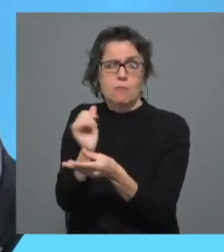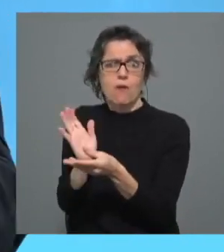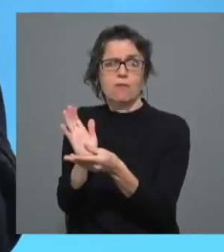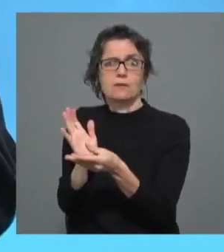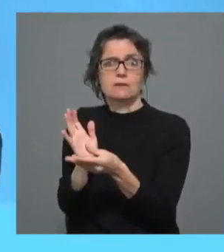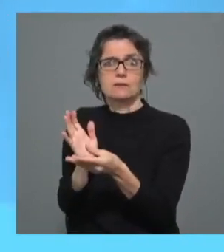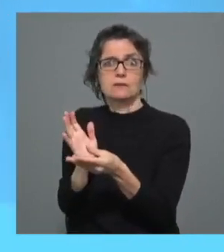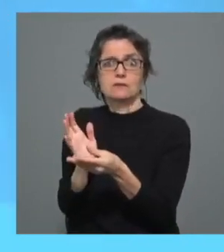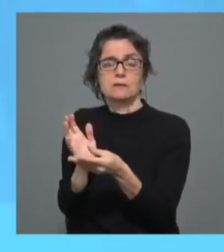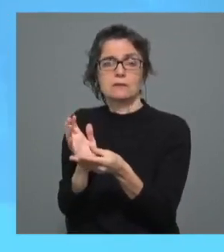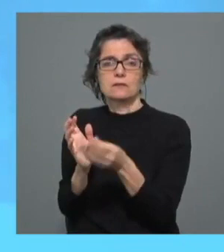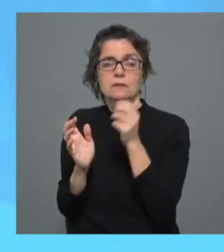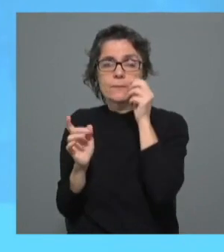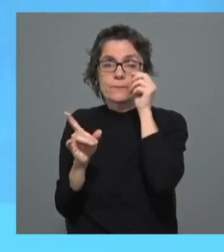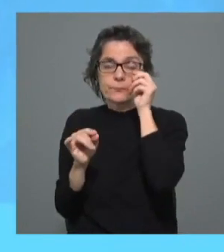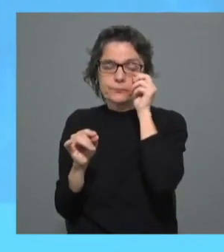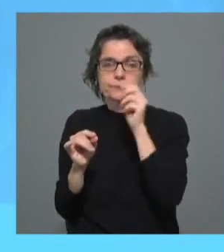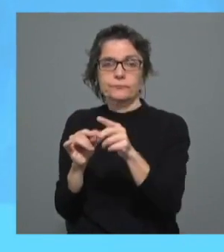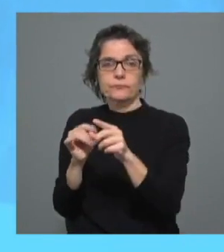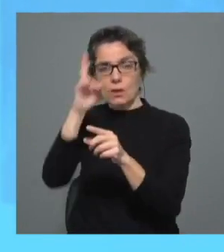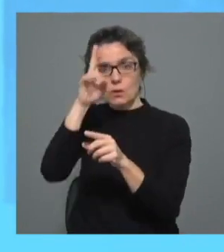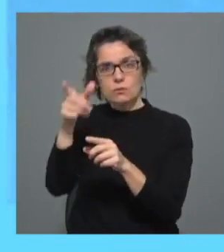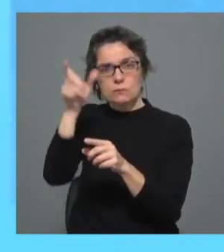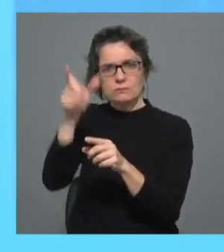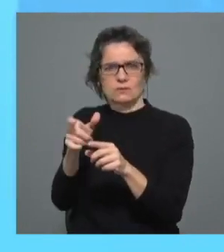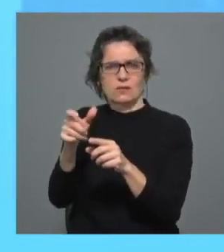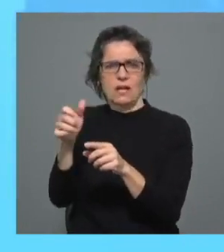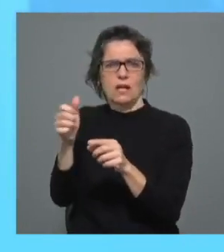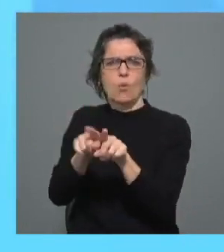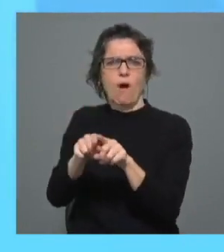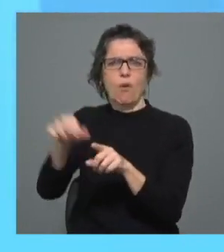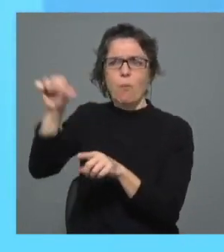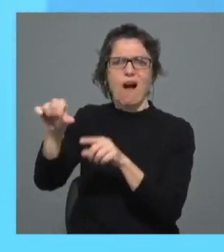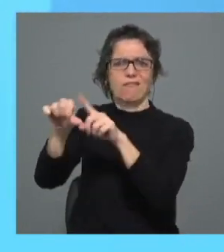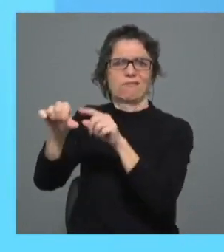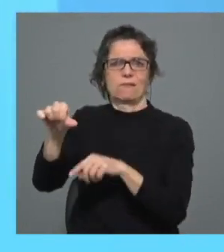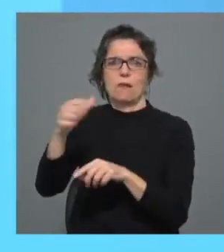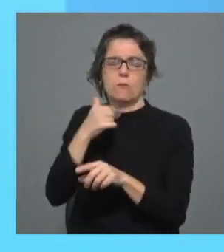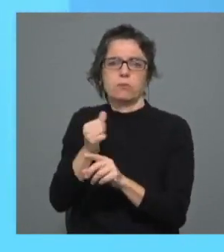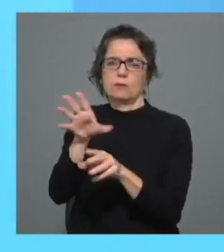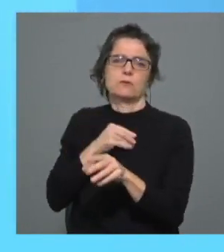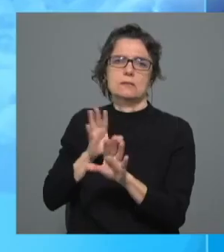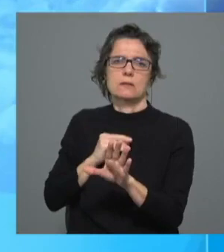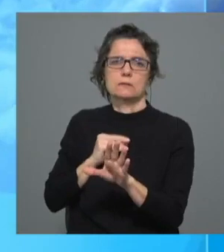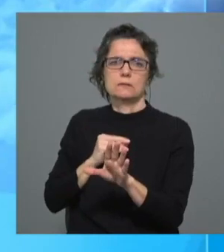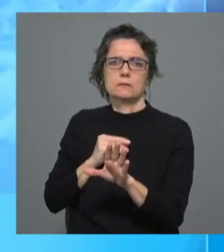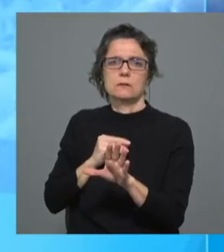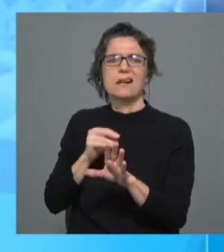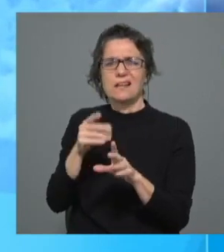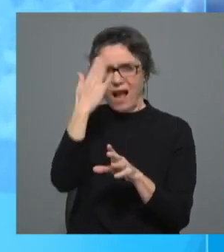detesto a fraseologia, a Rússia é uma encarnação do mal. E isso não pode ser aceitável. E sendo esta uma questão sobretudo